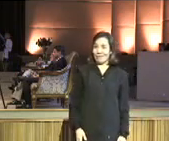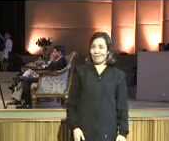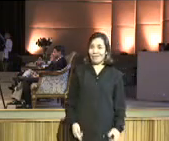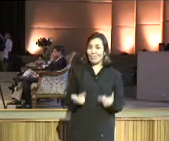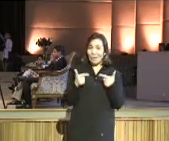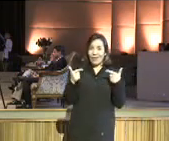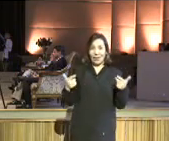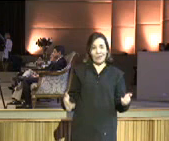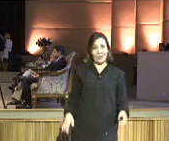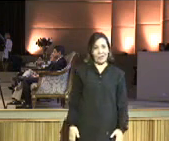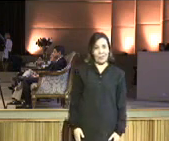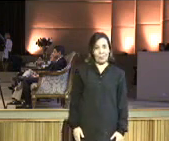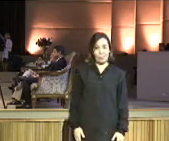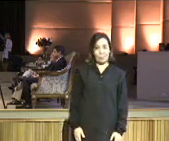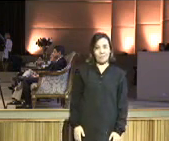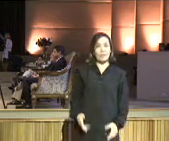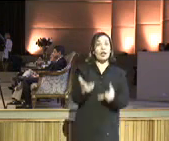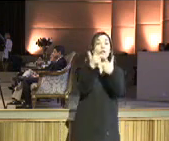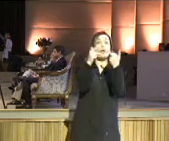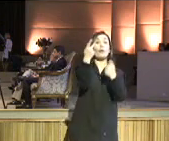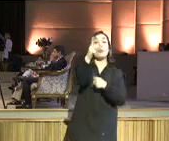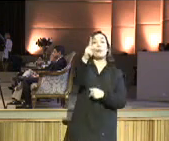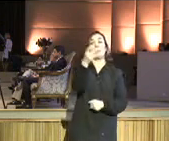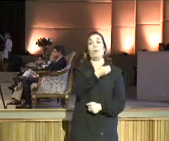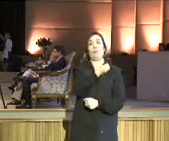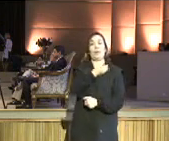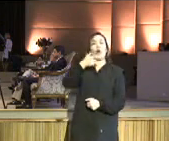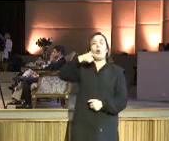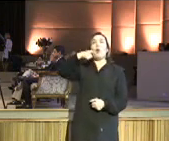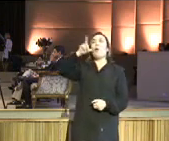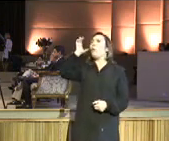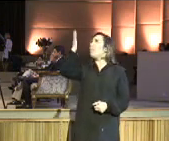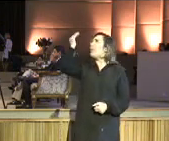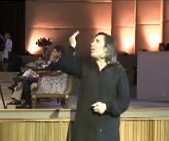Que você tinha ontem não vale mais nada hoje.